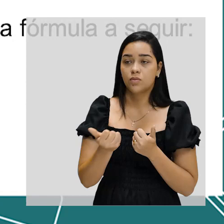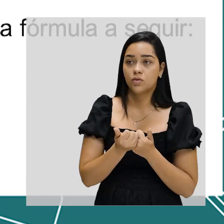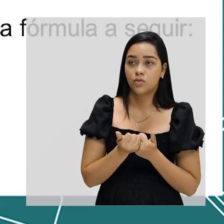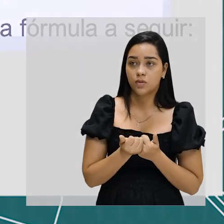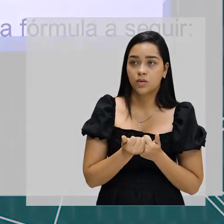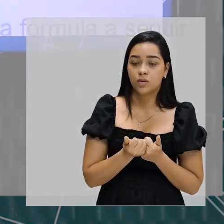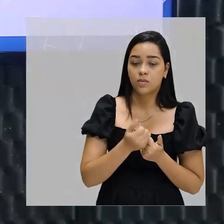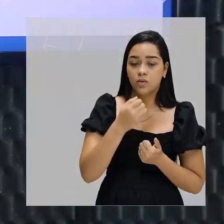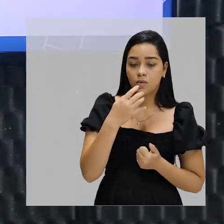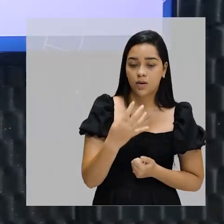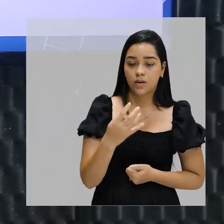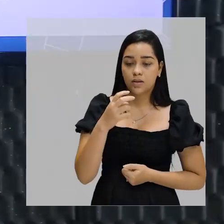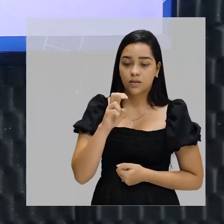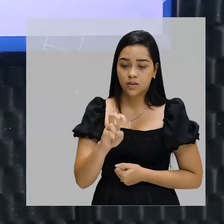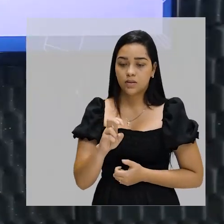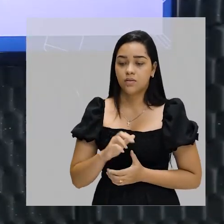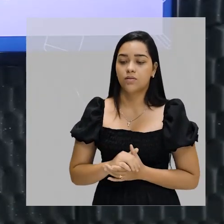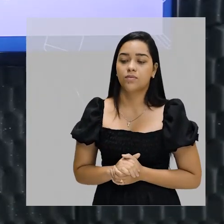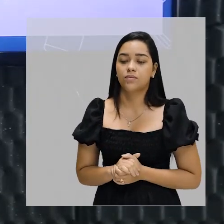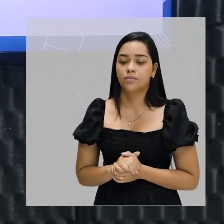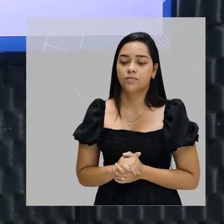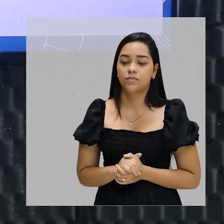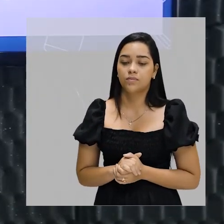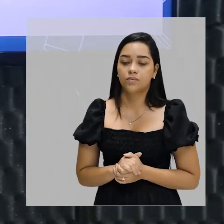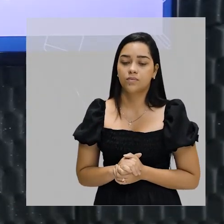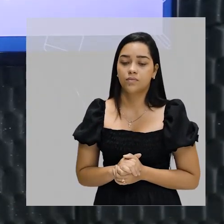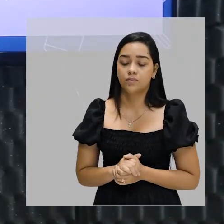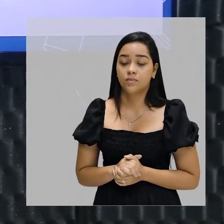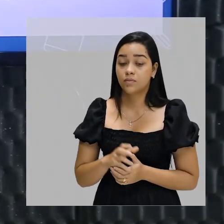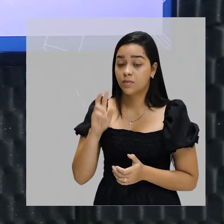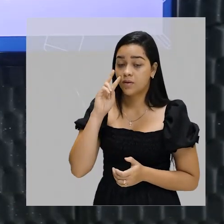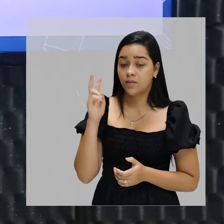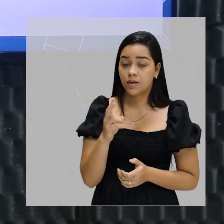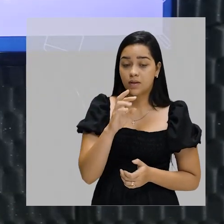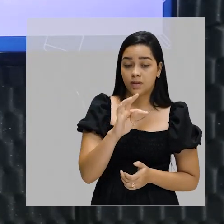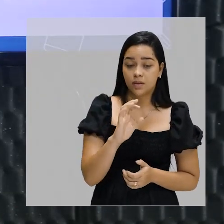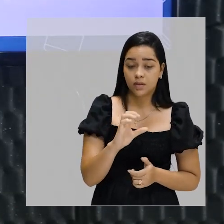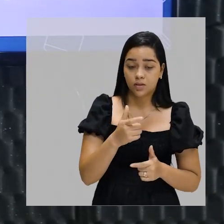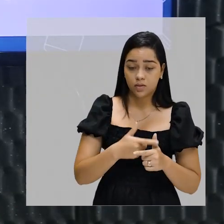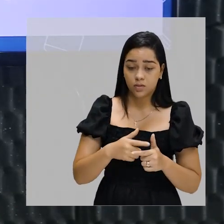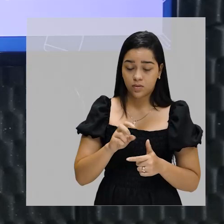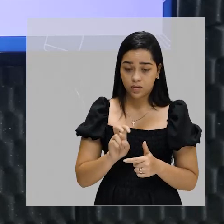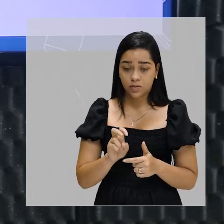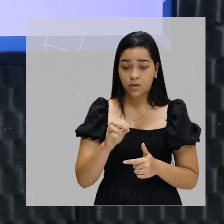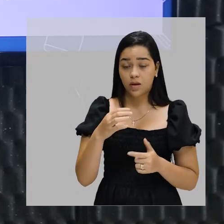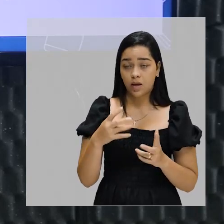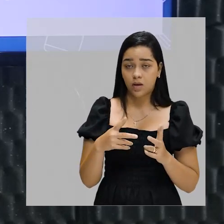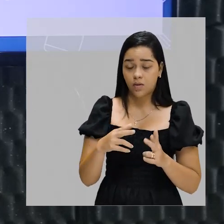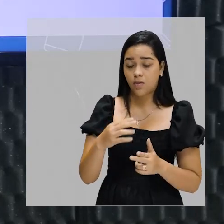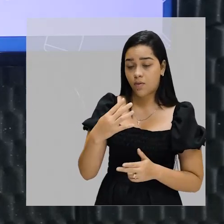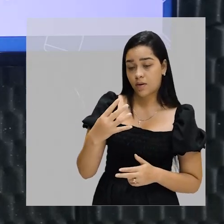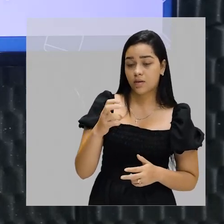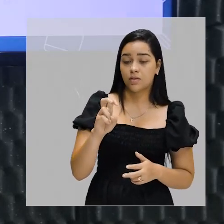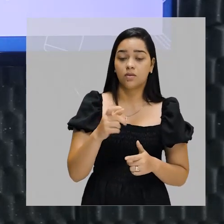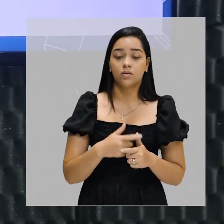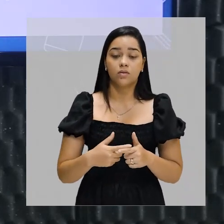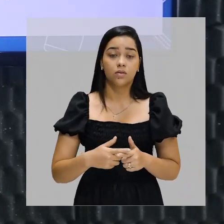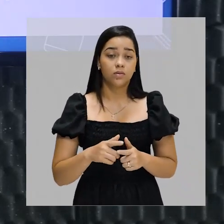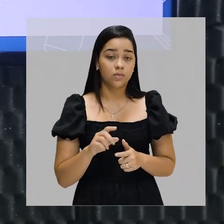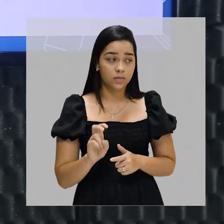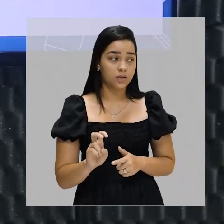por 45. Então, aqui vai ficar, olha só, TC sobre 5, 45 sobre